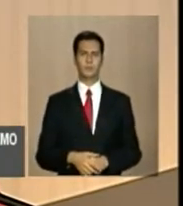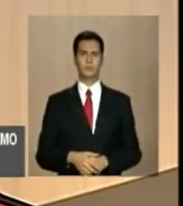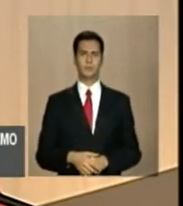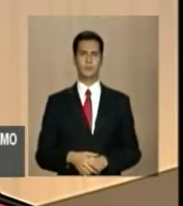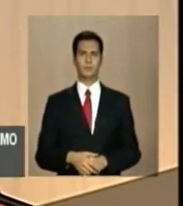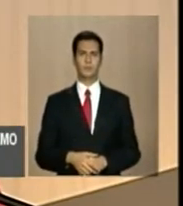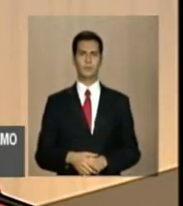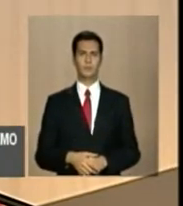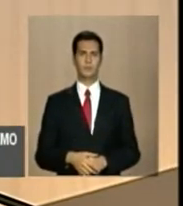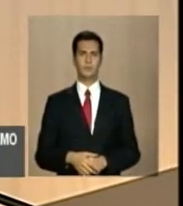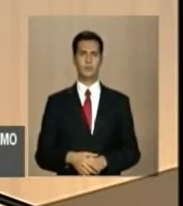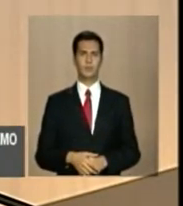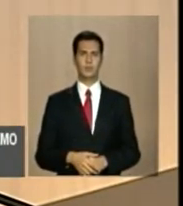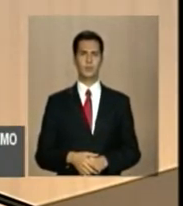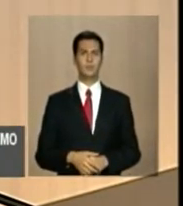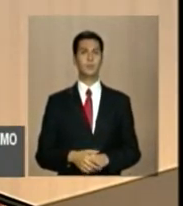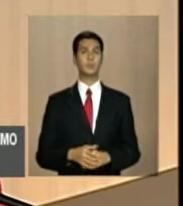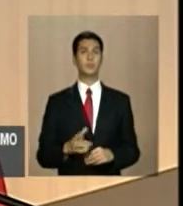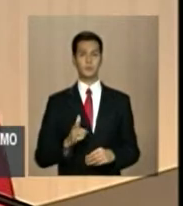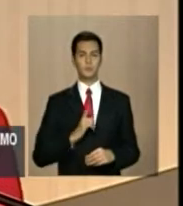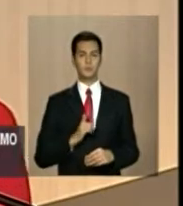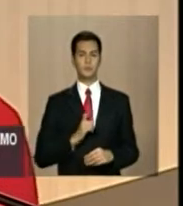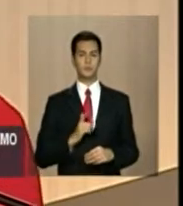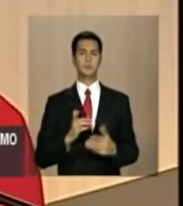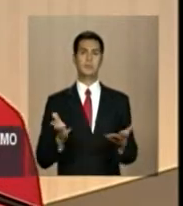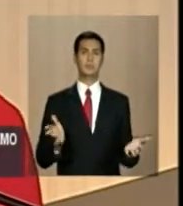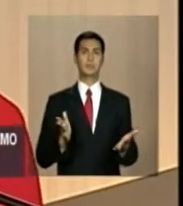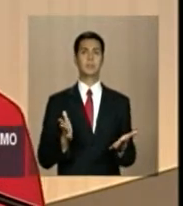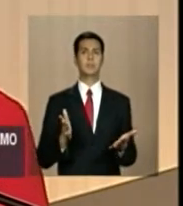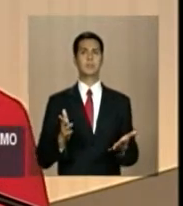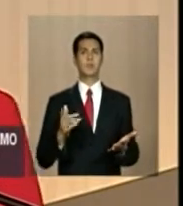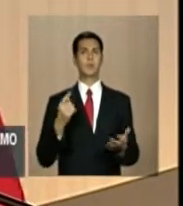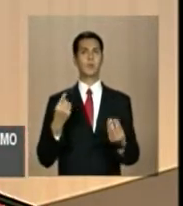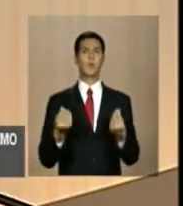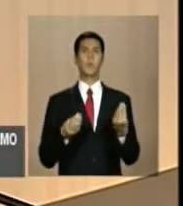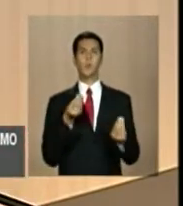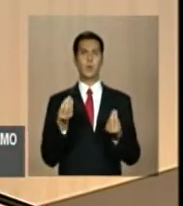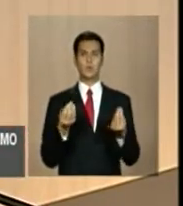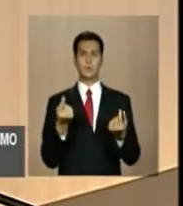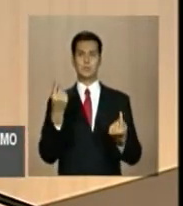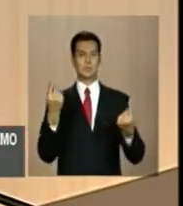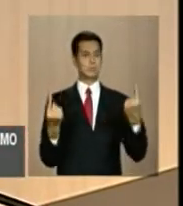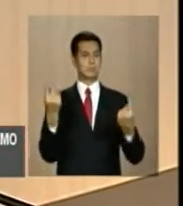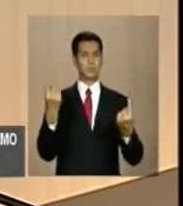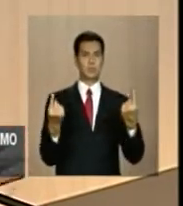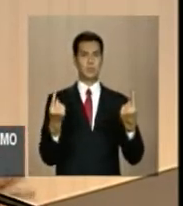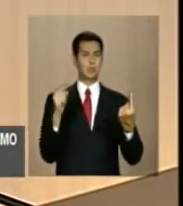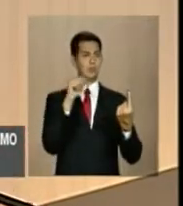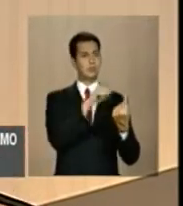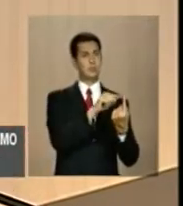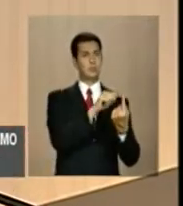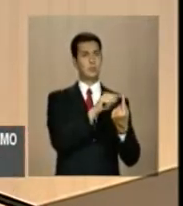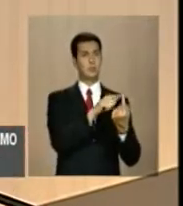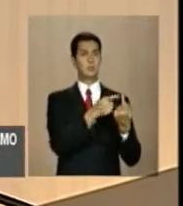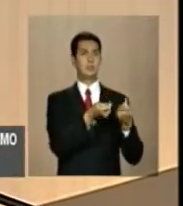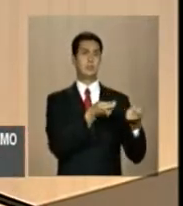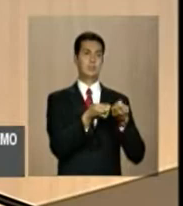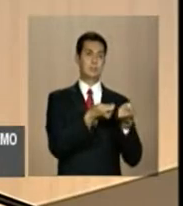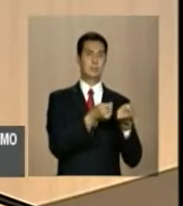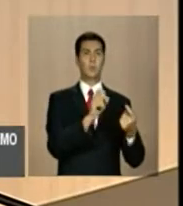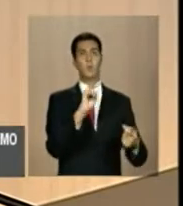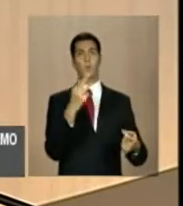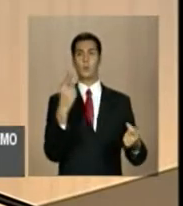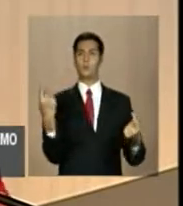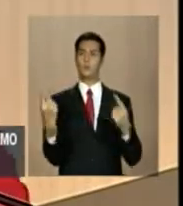fazer as coisas simultaneamente. Que aquela escolha de Sofia, ou bem, eu faço um ajuste, ou bem,